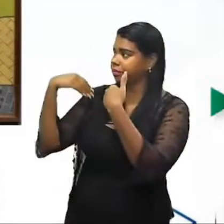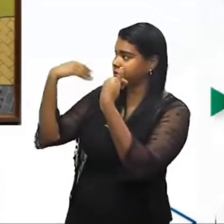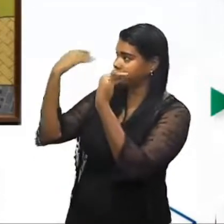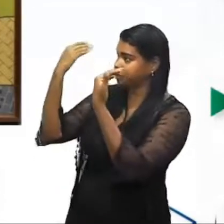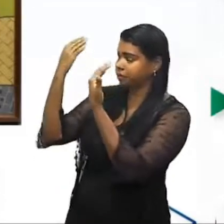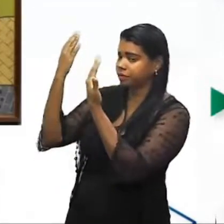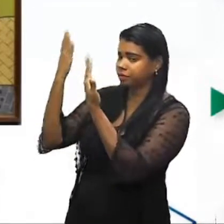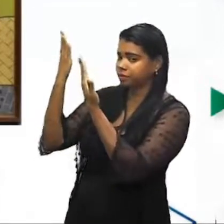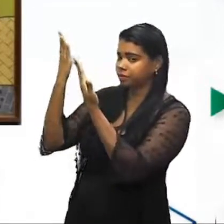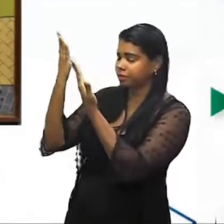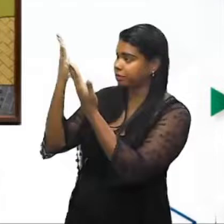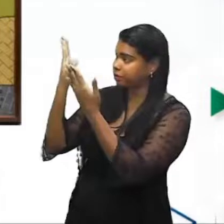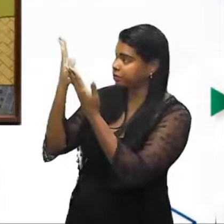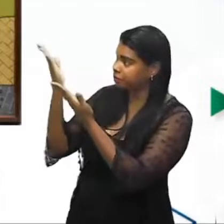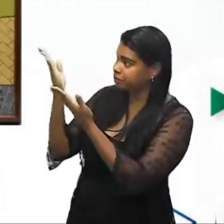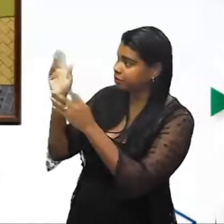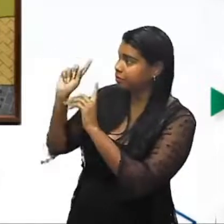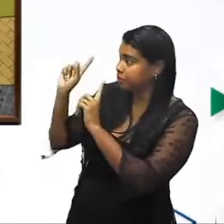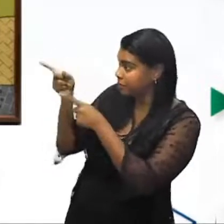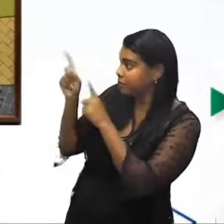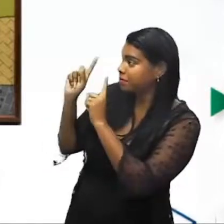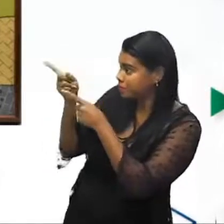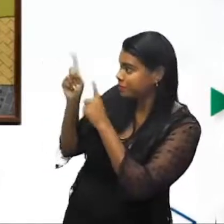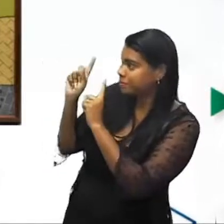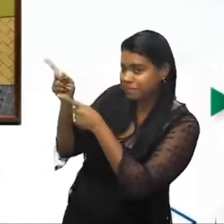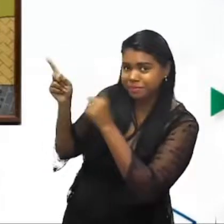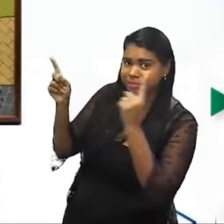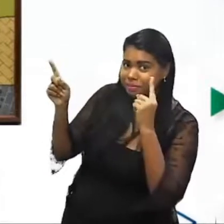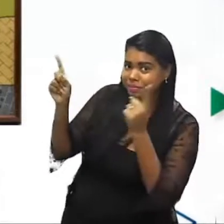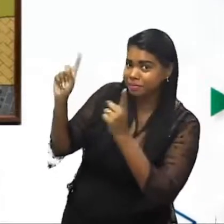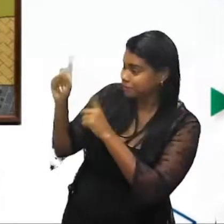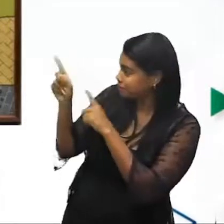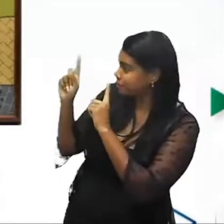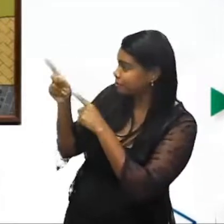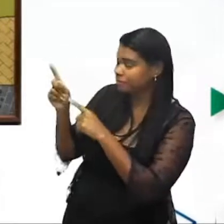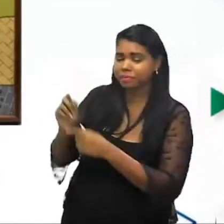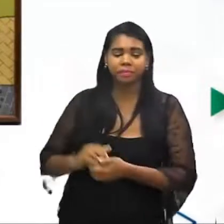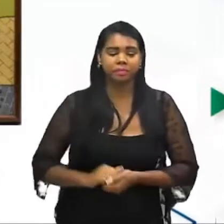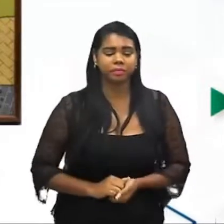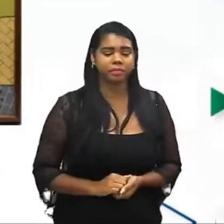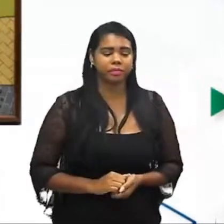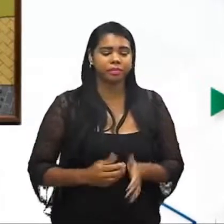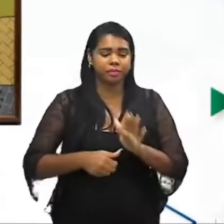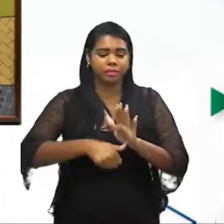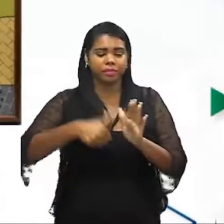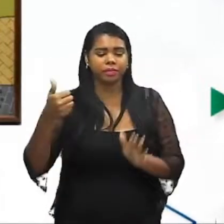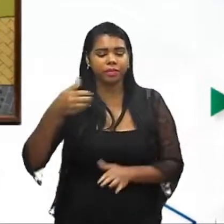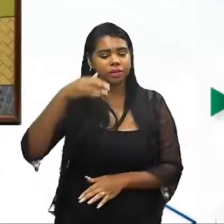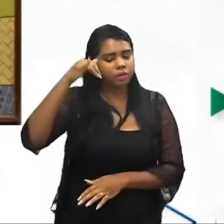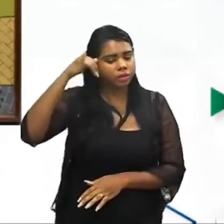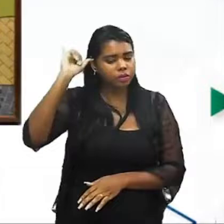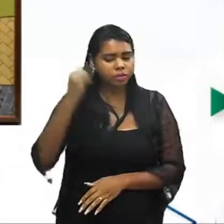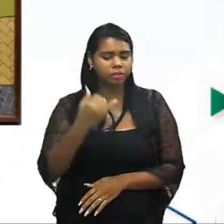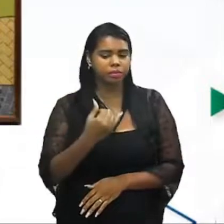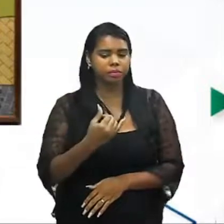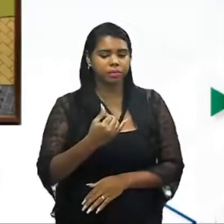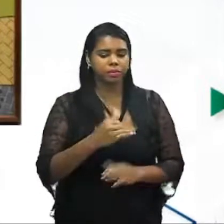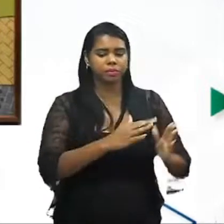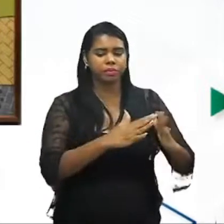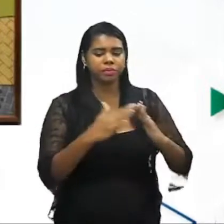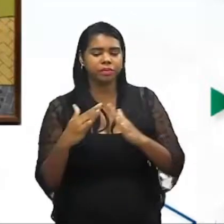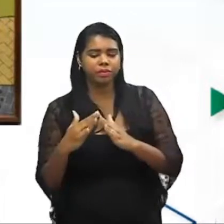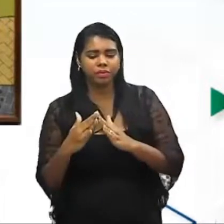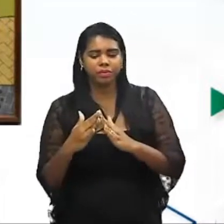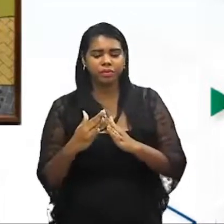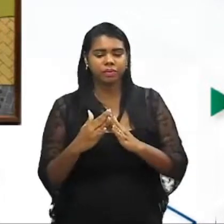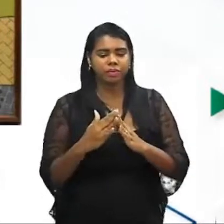duas imagens. Primeiro, o Boi da Vila e o segundo, Frevo, de 1976. E para quem gosta de cor,